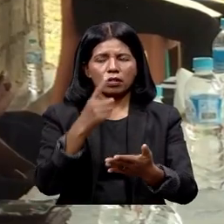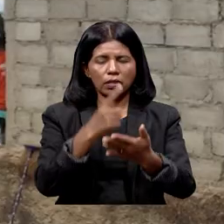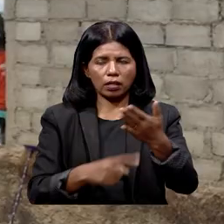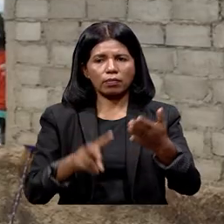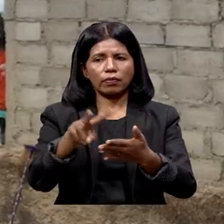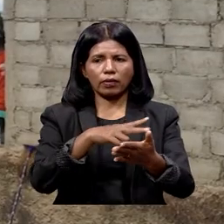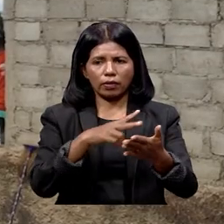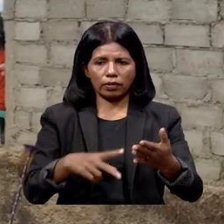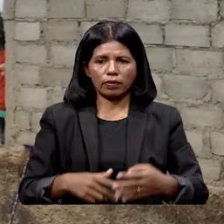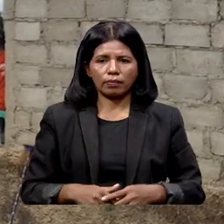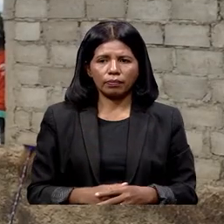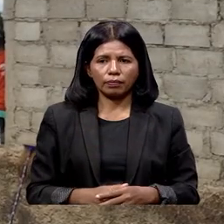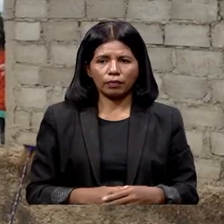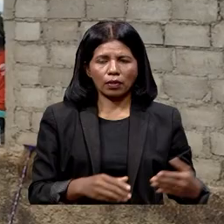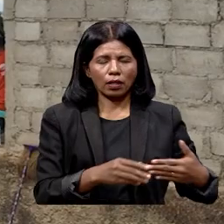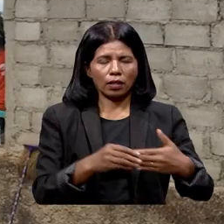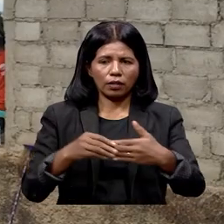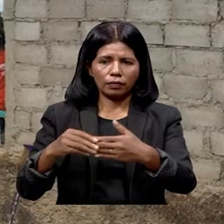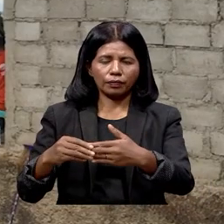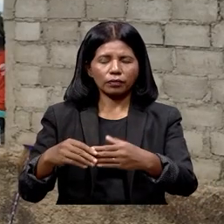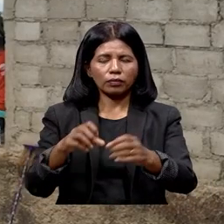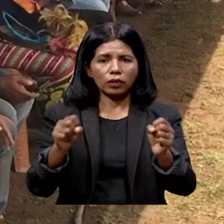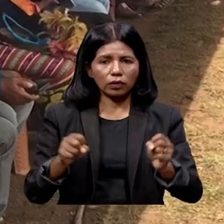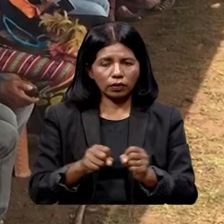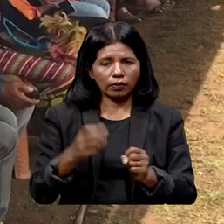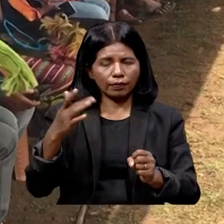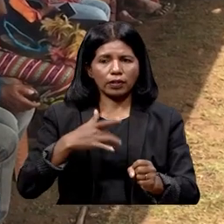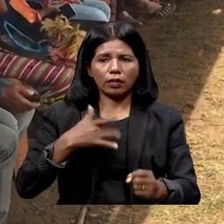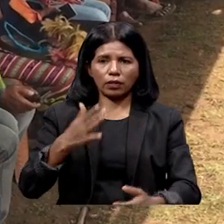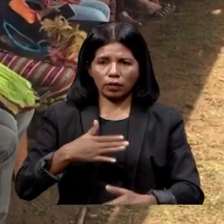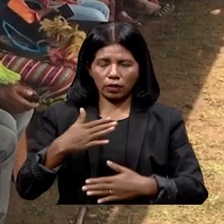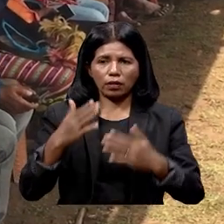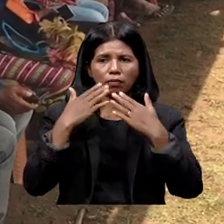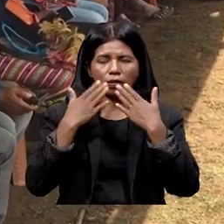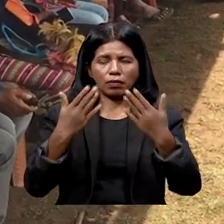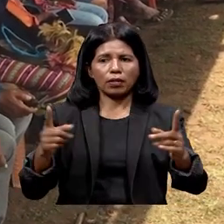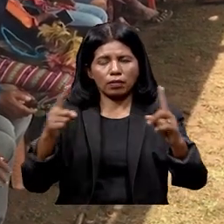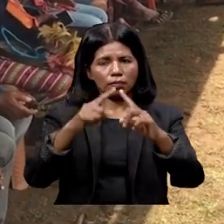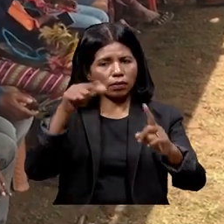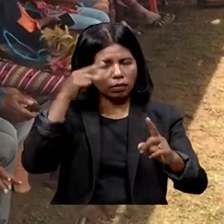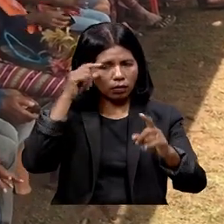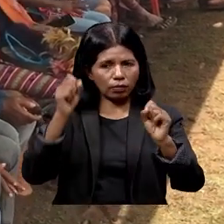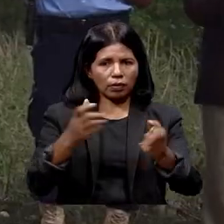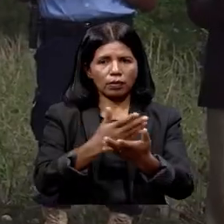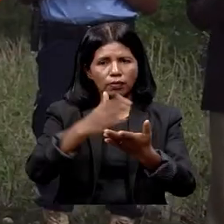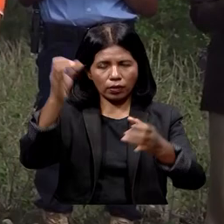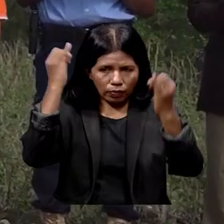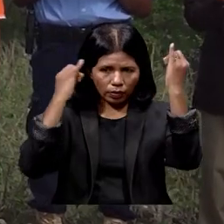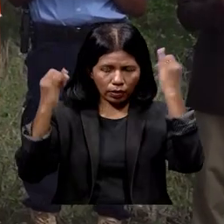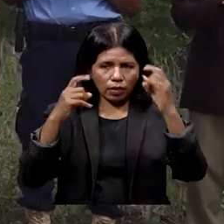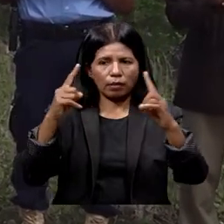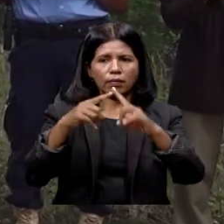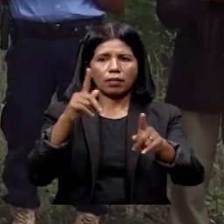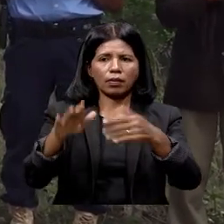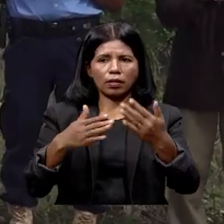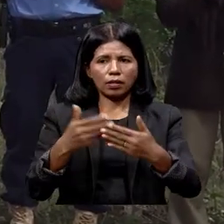violência. Liderança comunitária sucubilale sente contente e não agradece ao governo, tamba bele fa informação ba